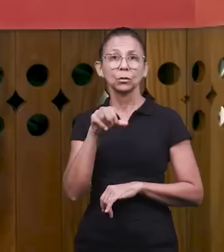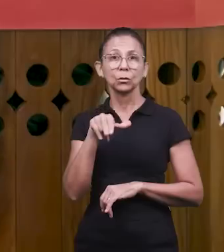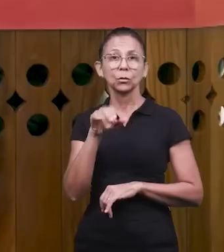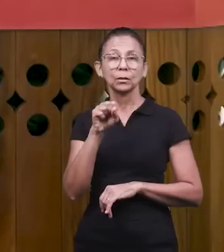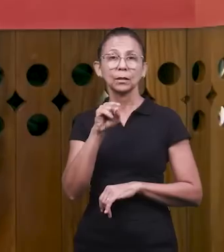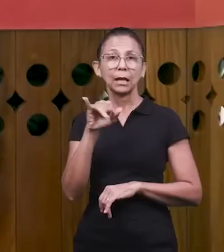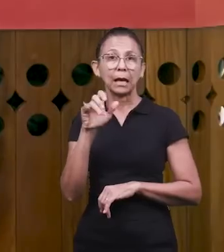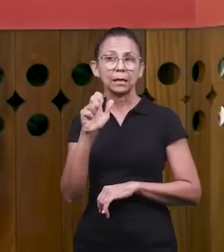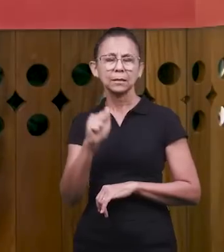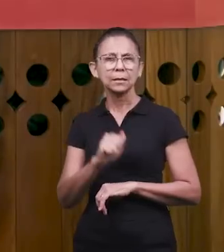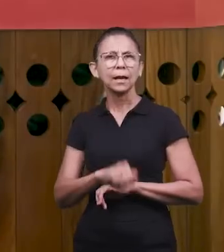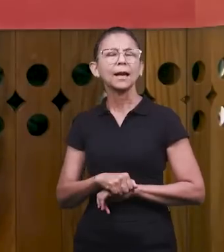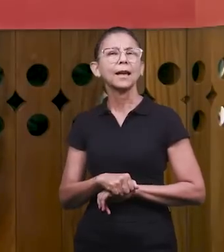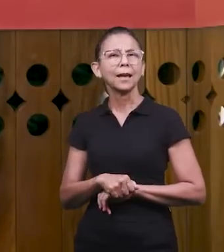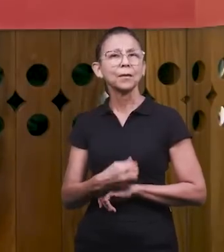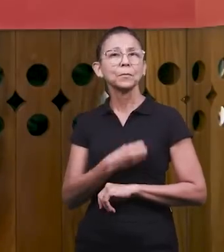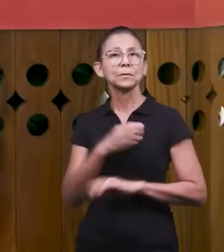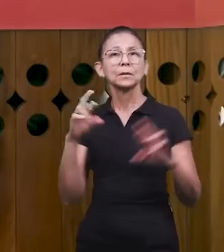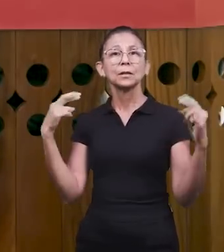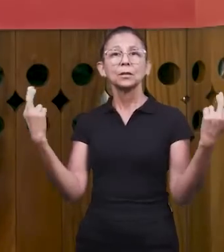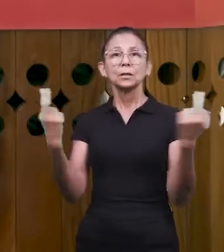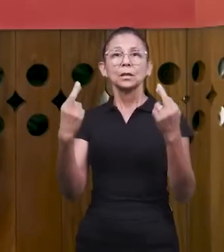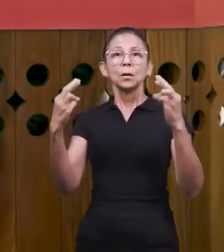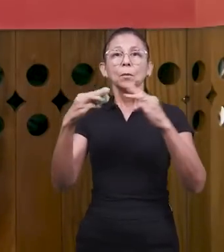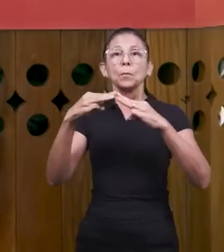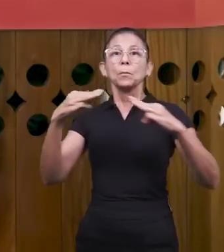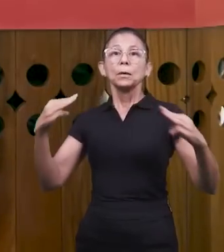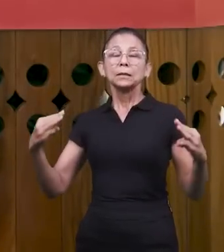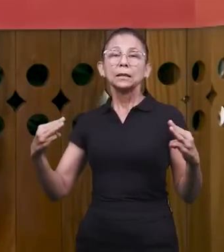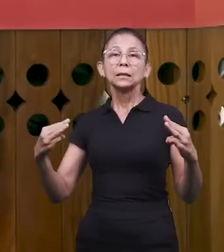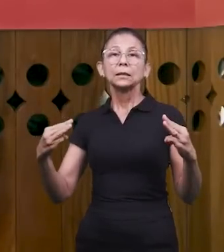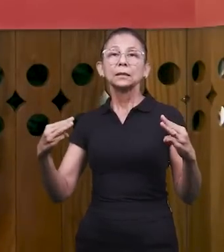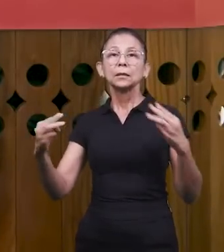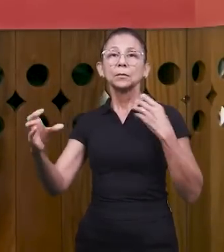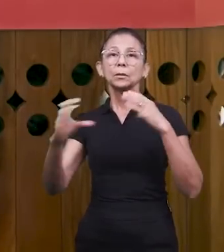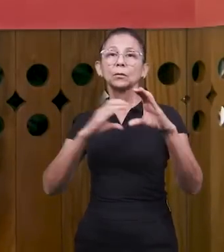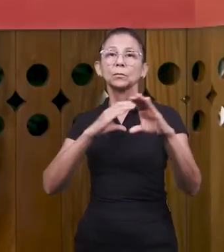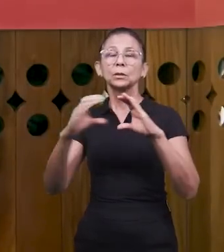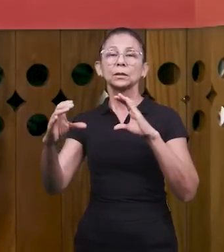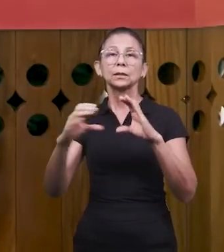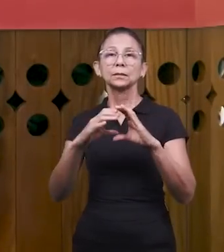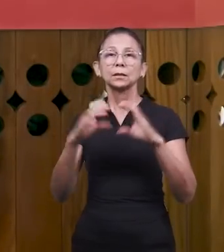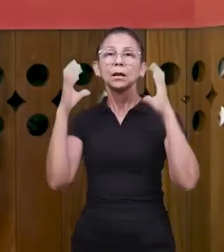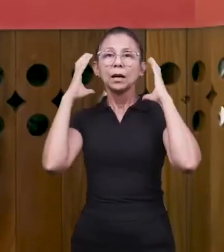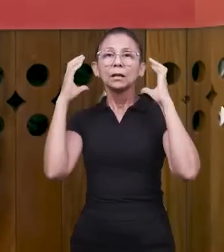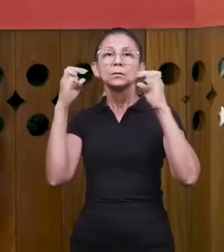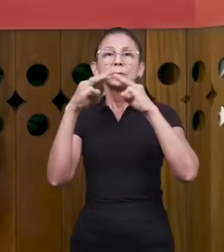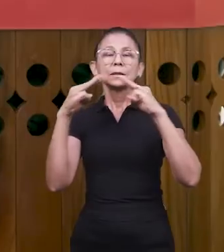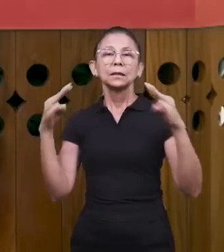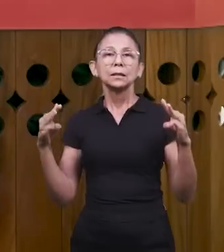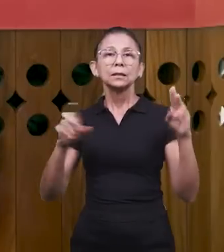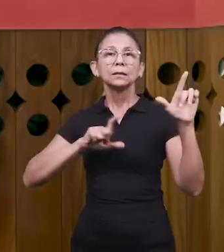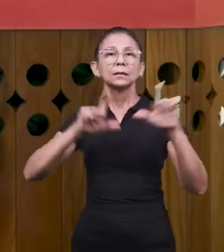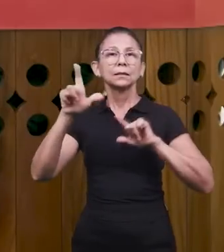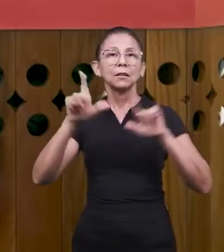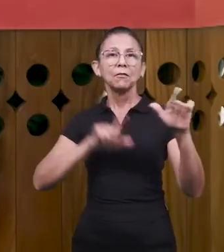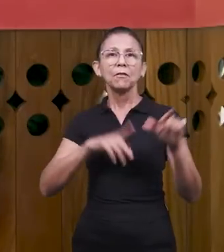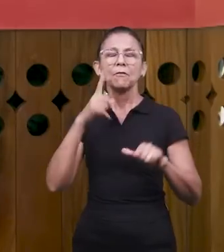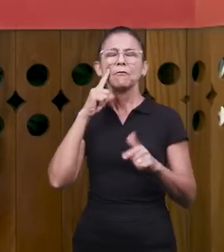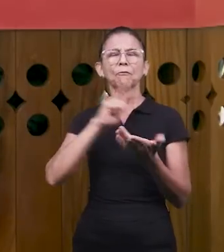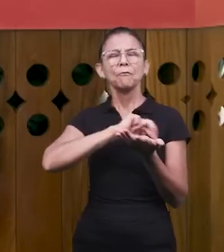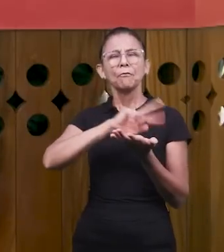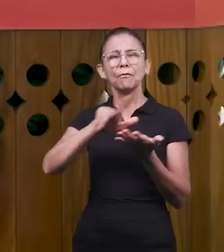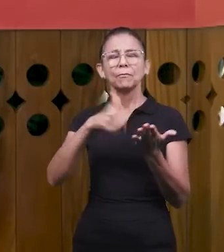Escola Bíblica Dominical no Manaim e também na nossa central de comunicação em Vila Velha, Espírito Santo, e assistiram várias